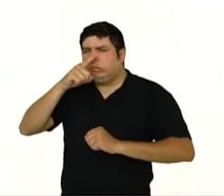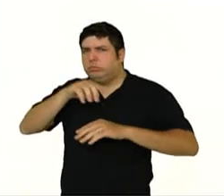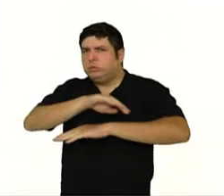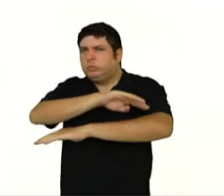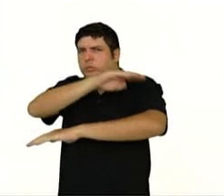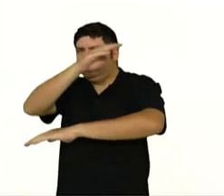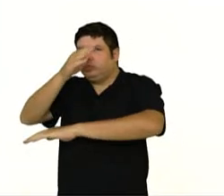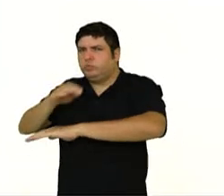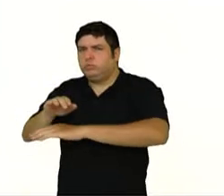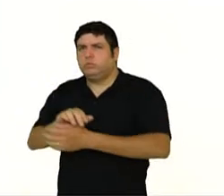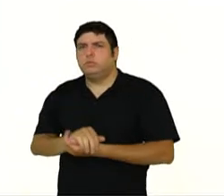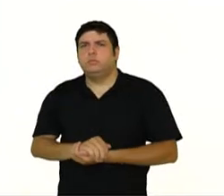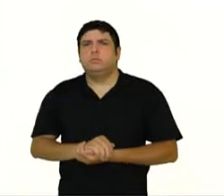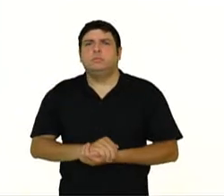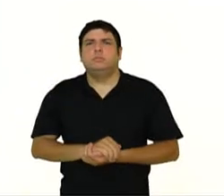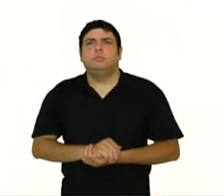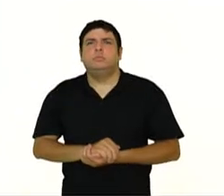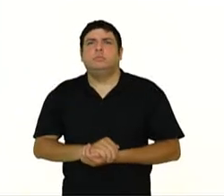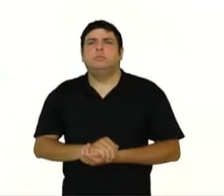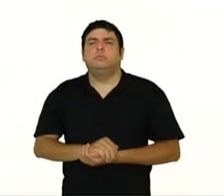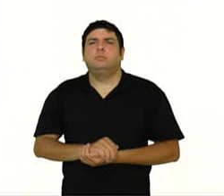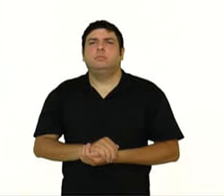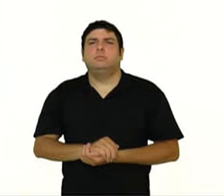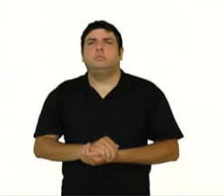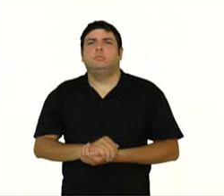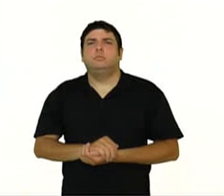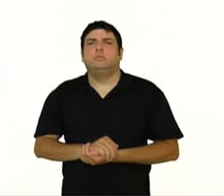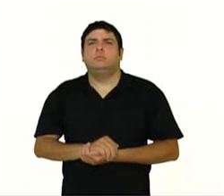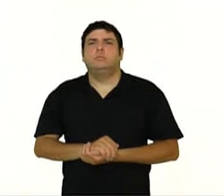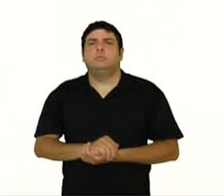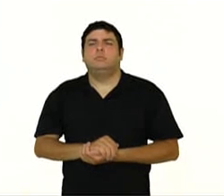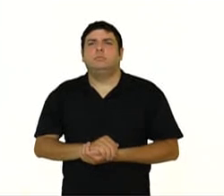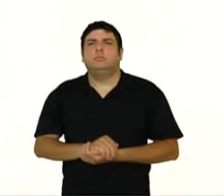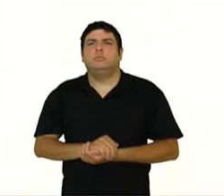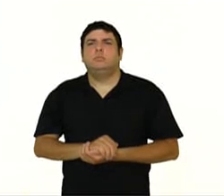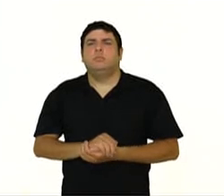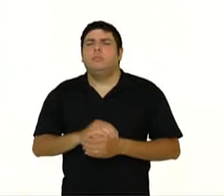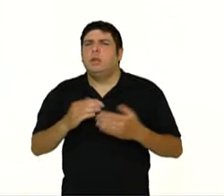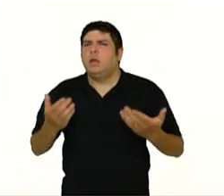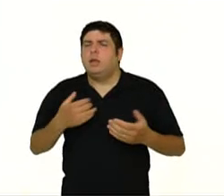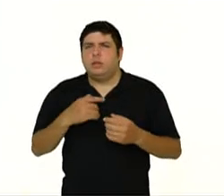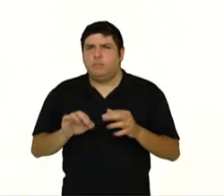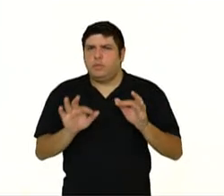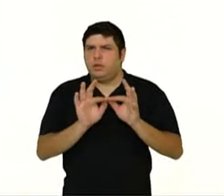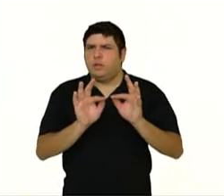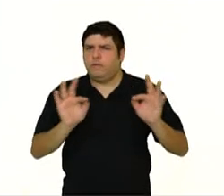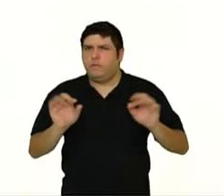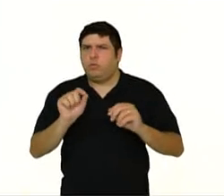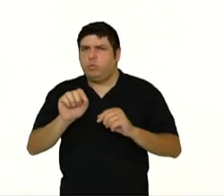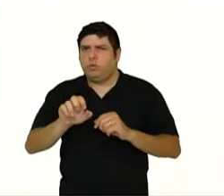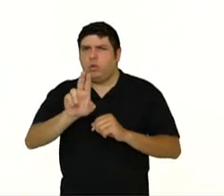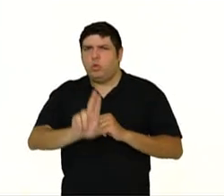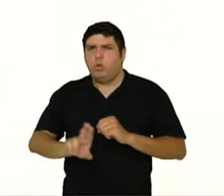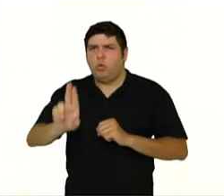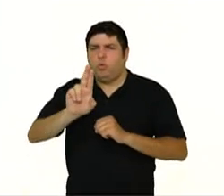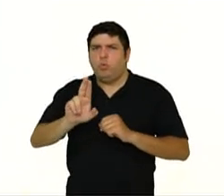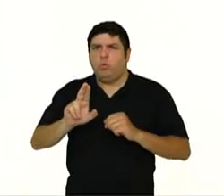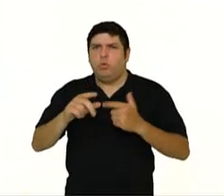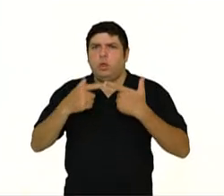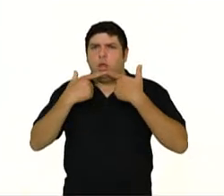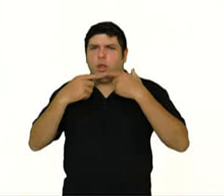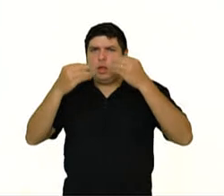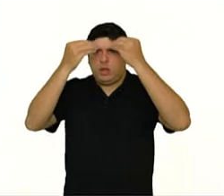para esquentar. Vamos esquentar então? O efeito de sentido da propaganda, ele é produzido pela combinação de uma linguagem não